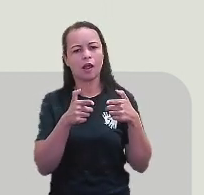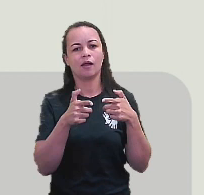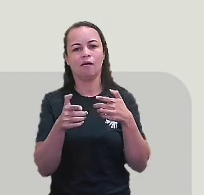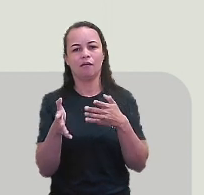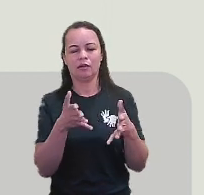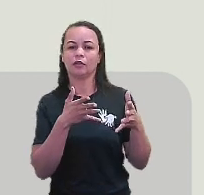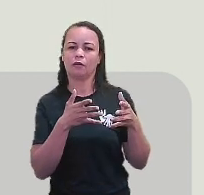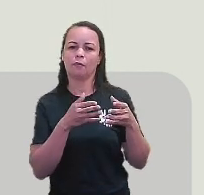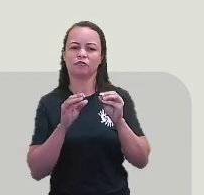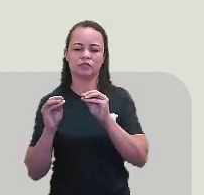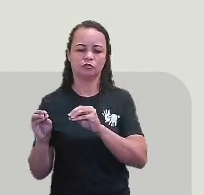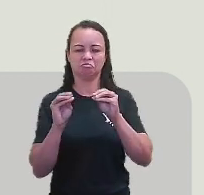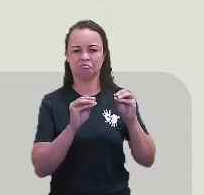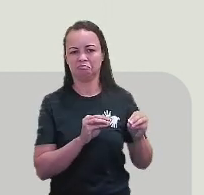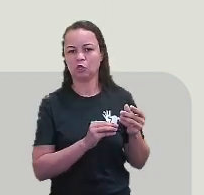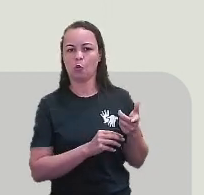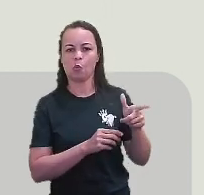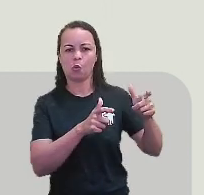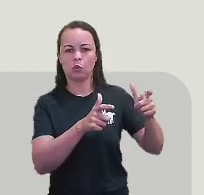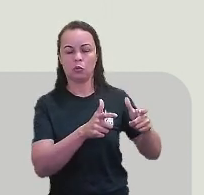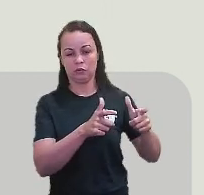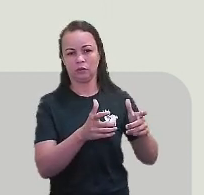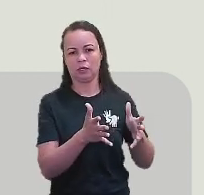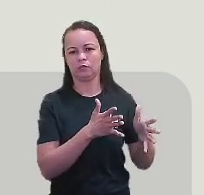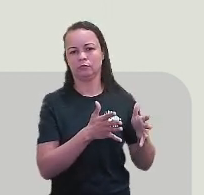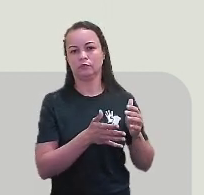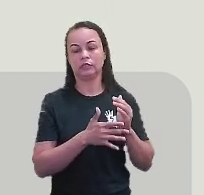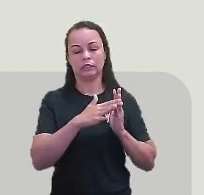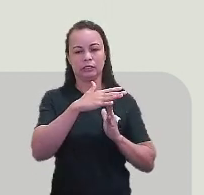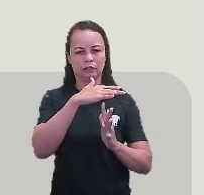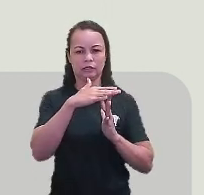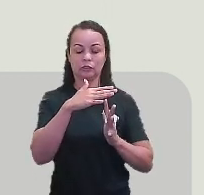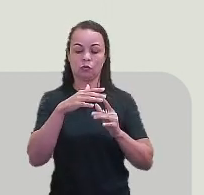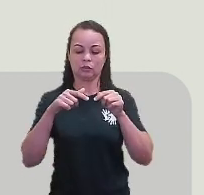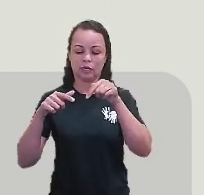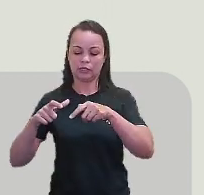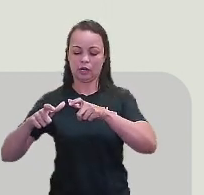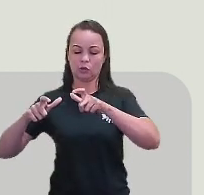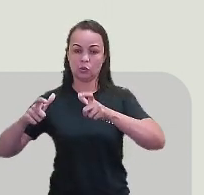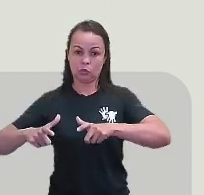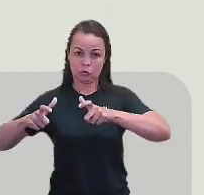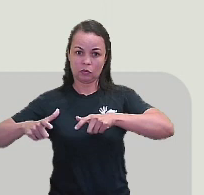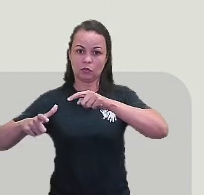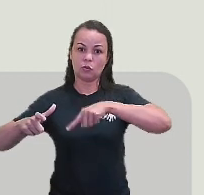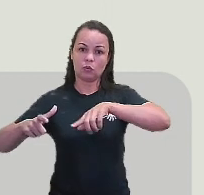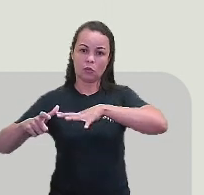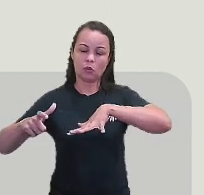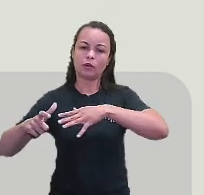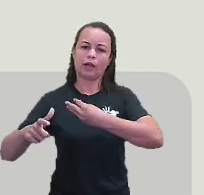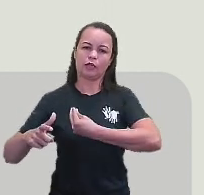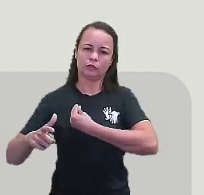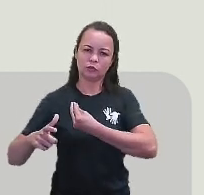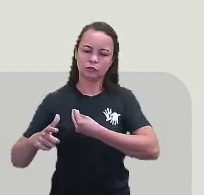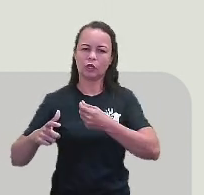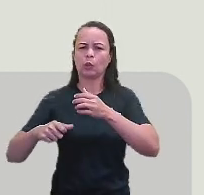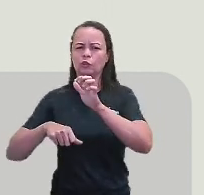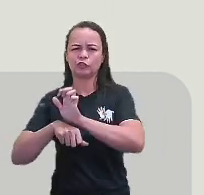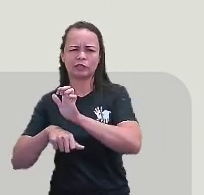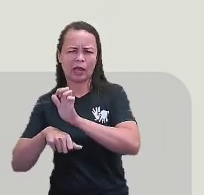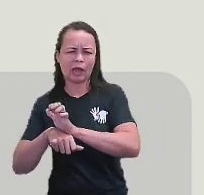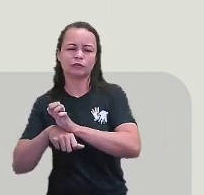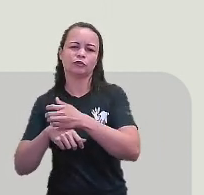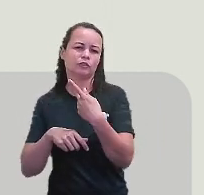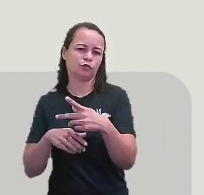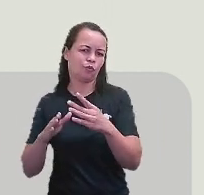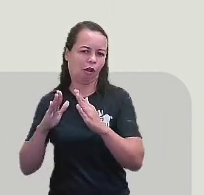se deslocar. Isso é a migração de refúgio, quando ele sai do seu ambiente, do seu estado, do seu